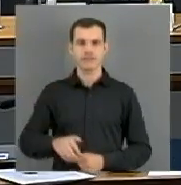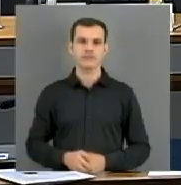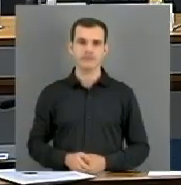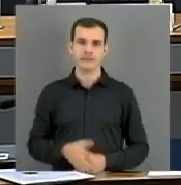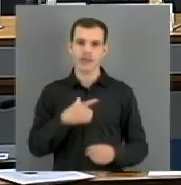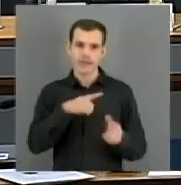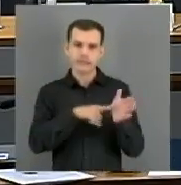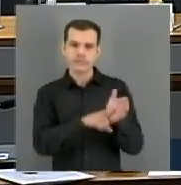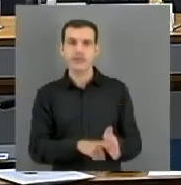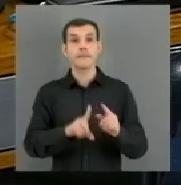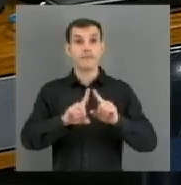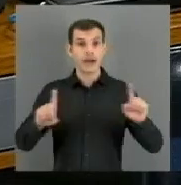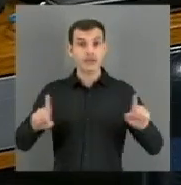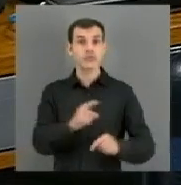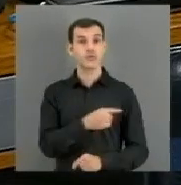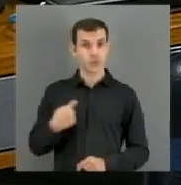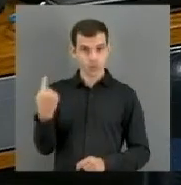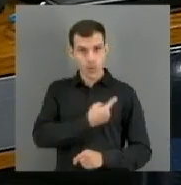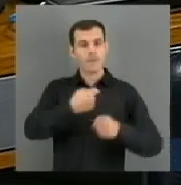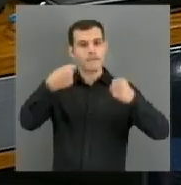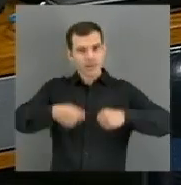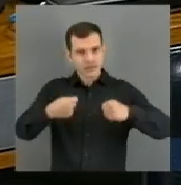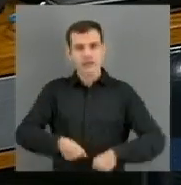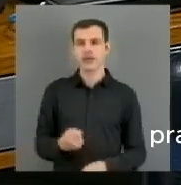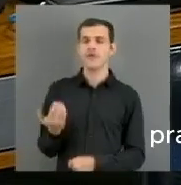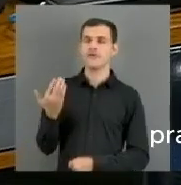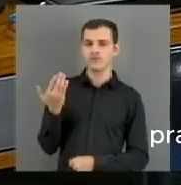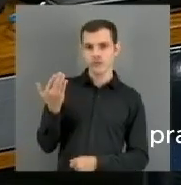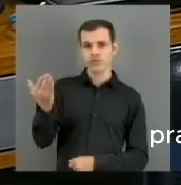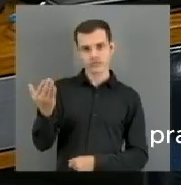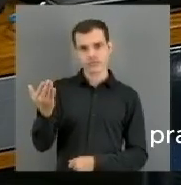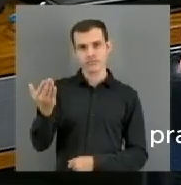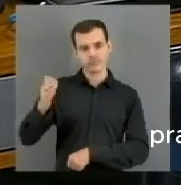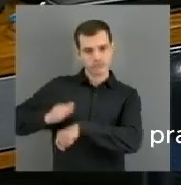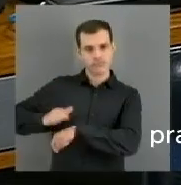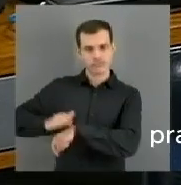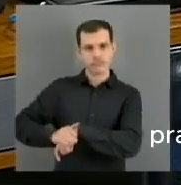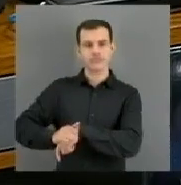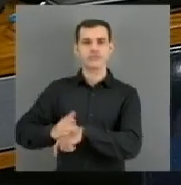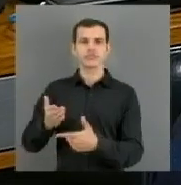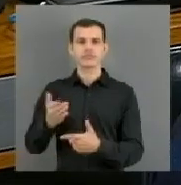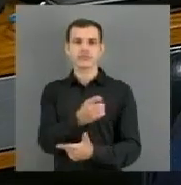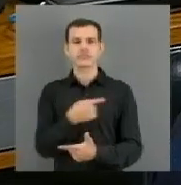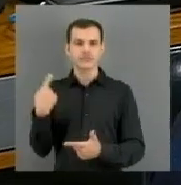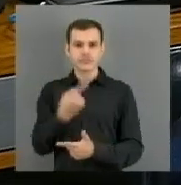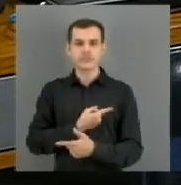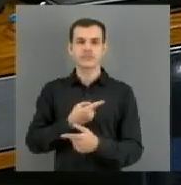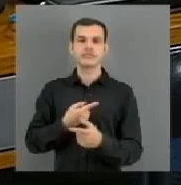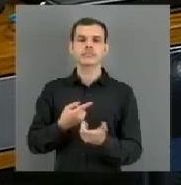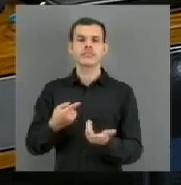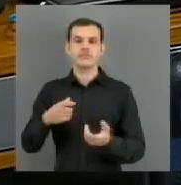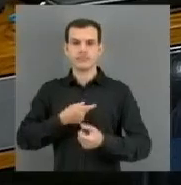Mas a gente precisa que o senhor seja instrumento para que a gente vá buscar a verdade através de uma